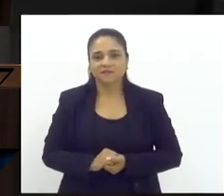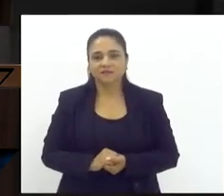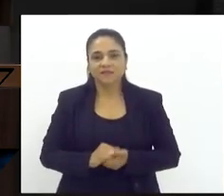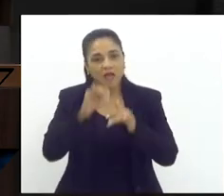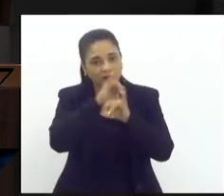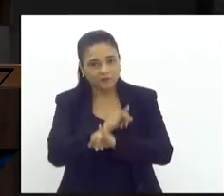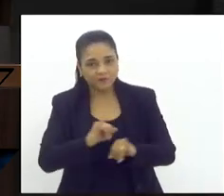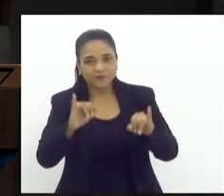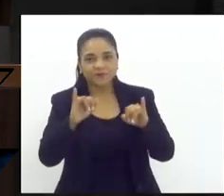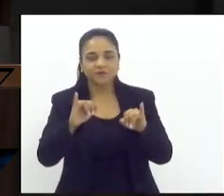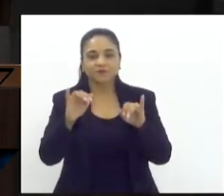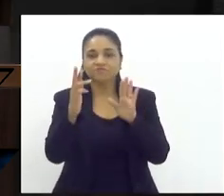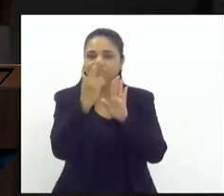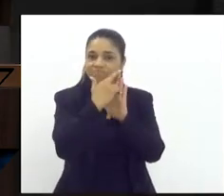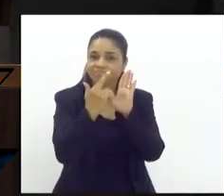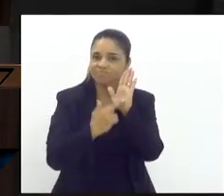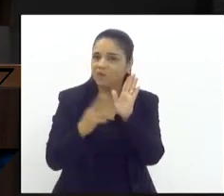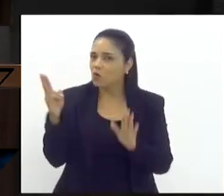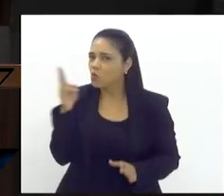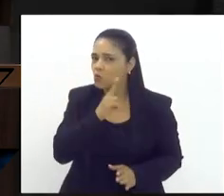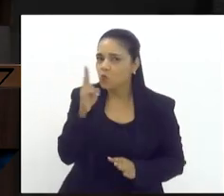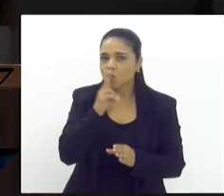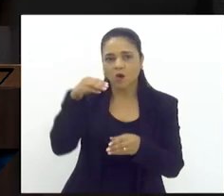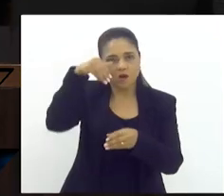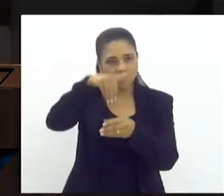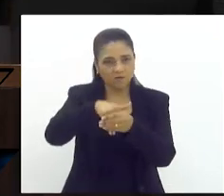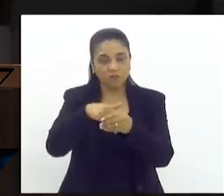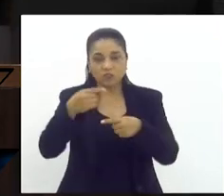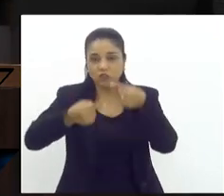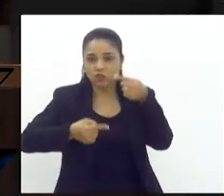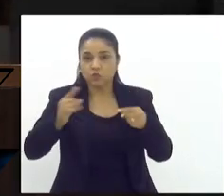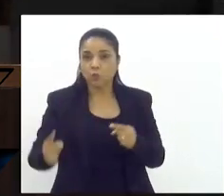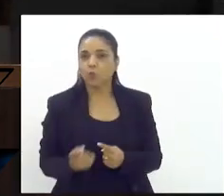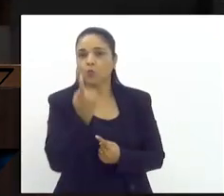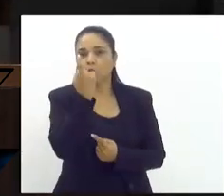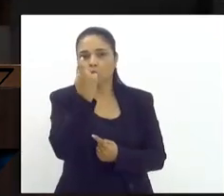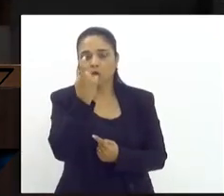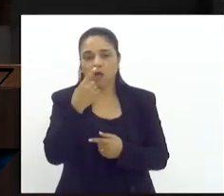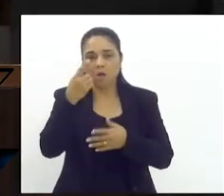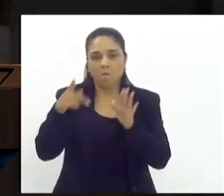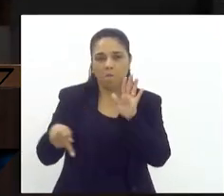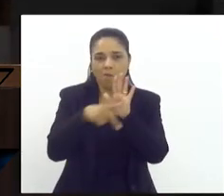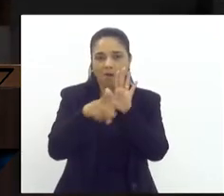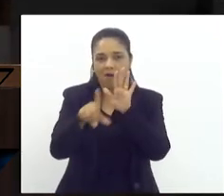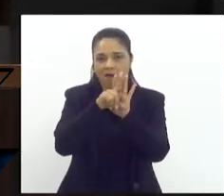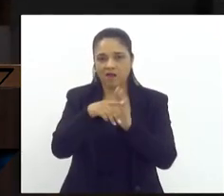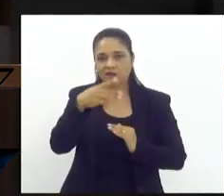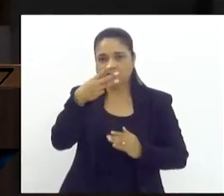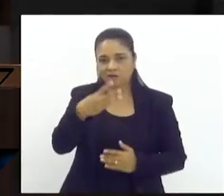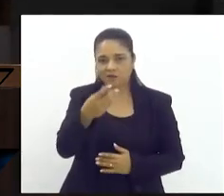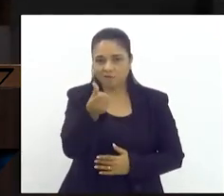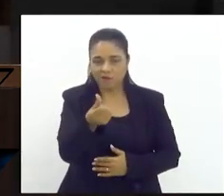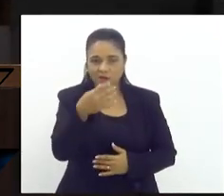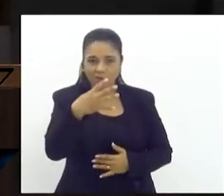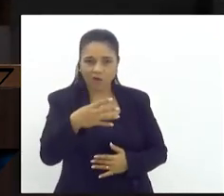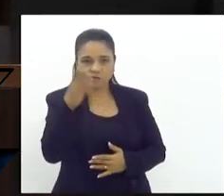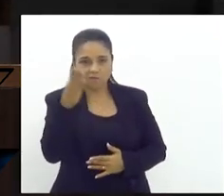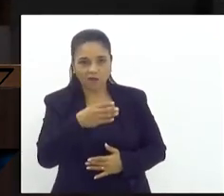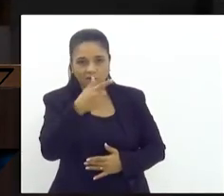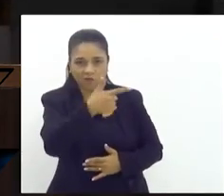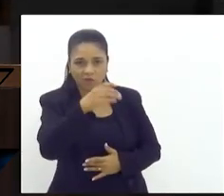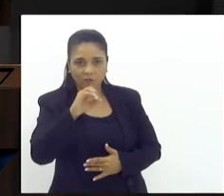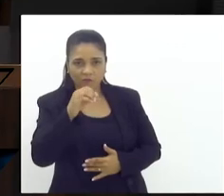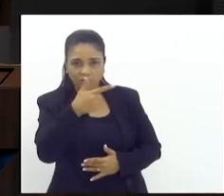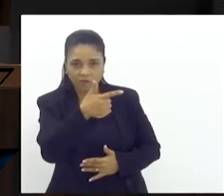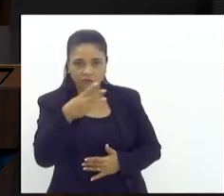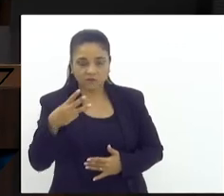anuncio em regime de urgência e votação em discussão única projeto de lei número 364 2023 de